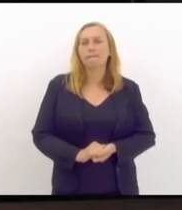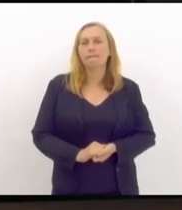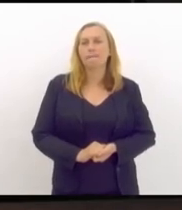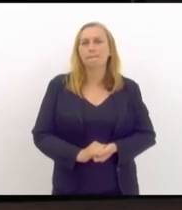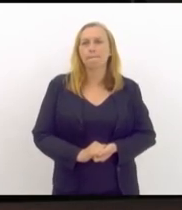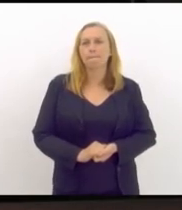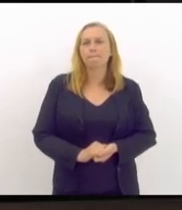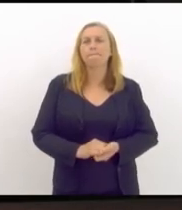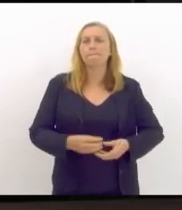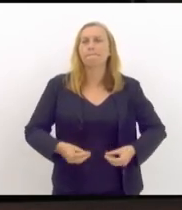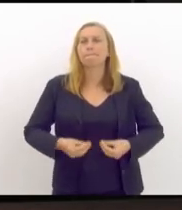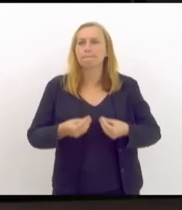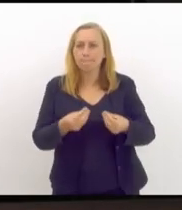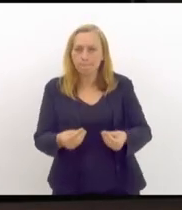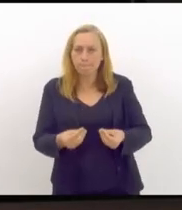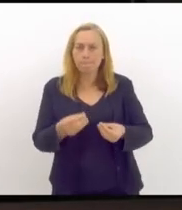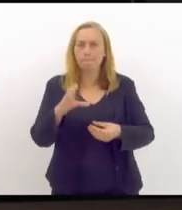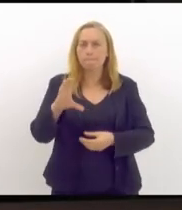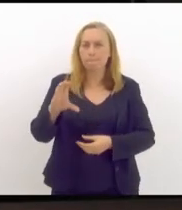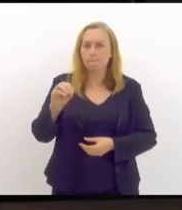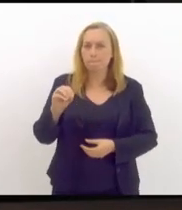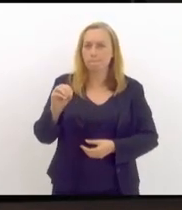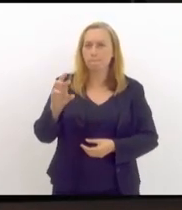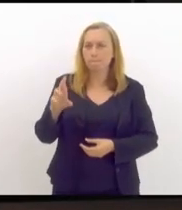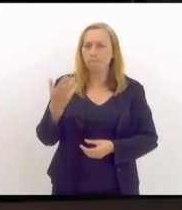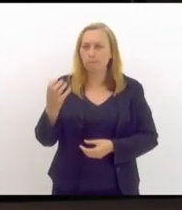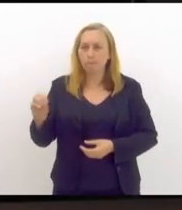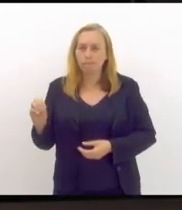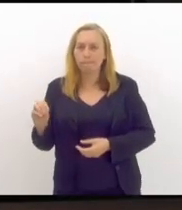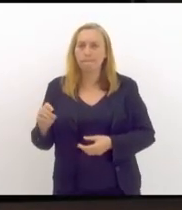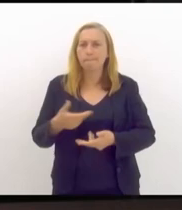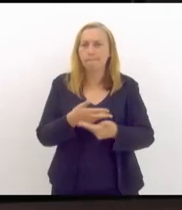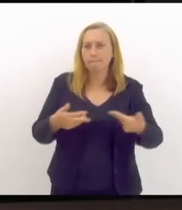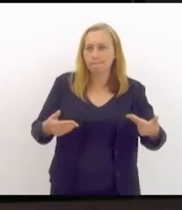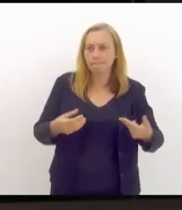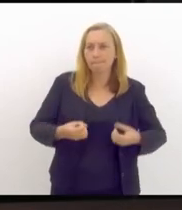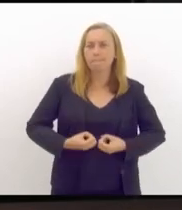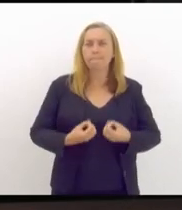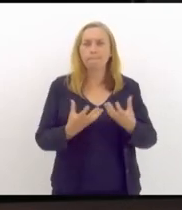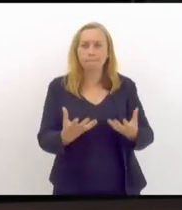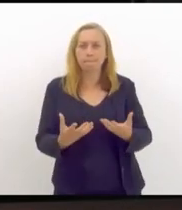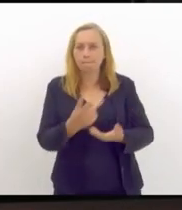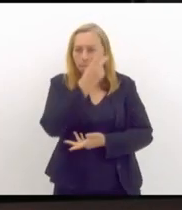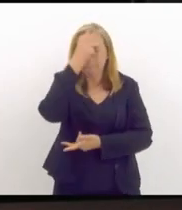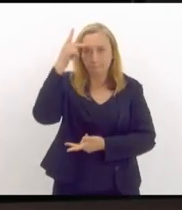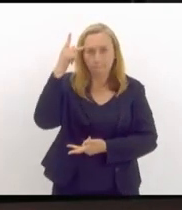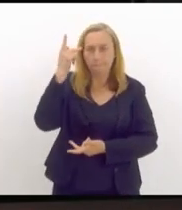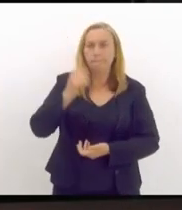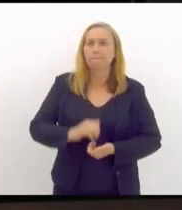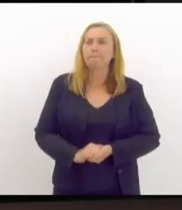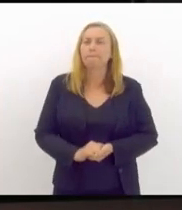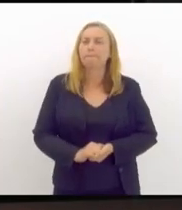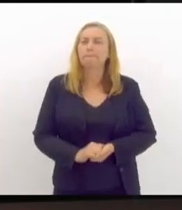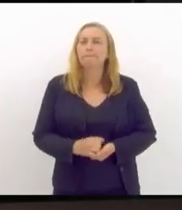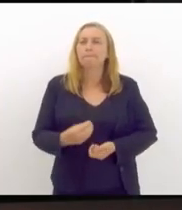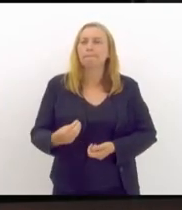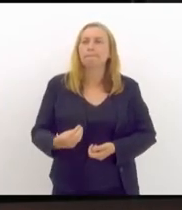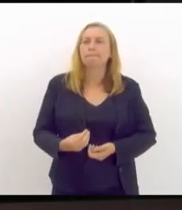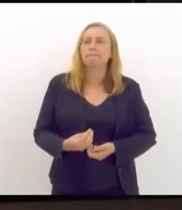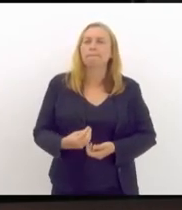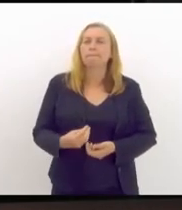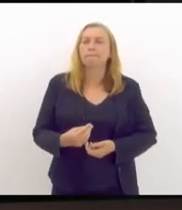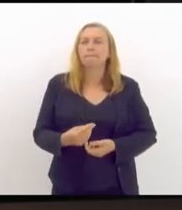Colchões e diversas doações para as pessoas que estão em situação de